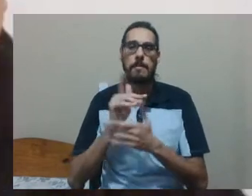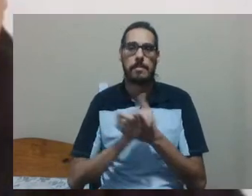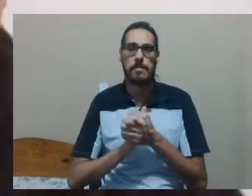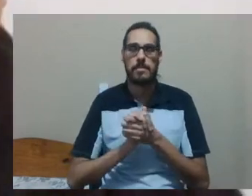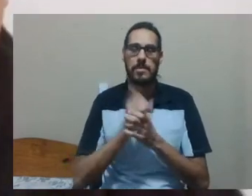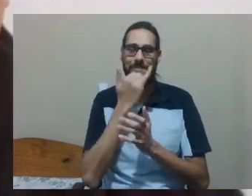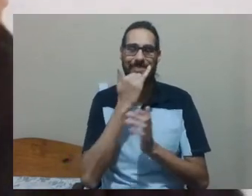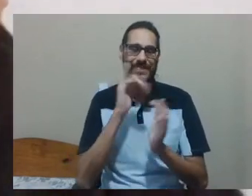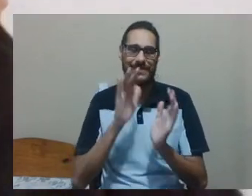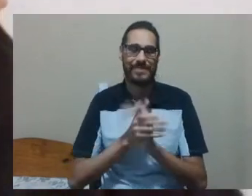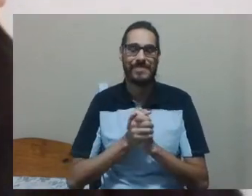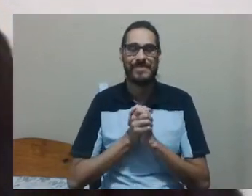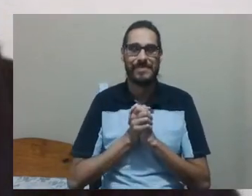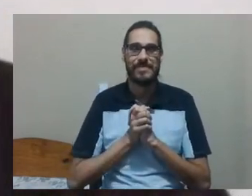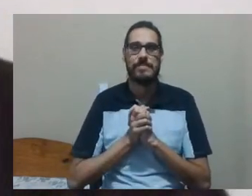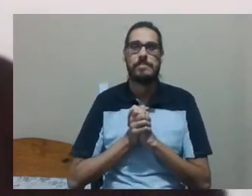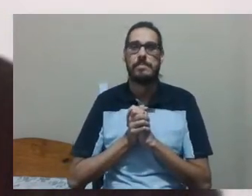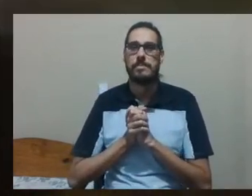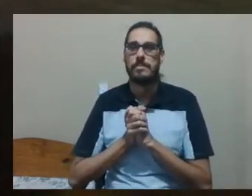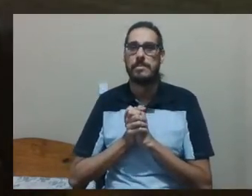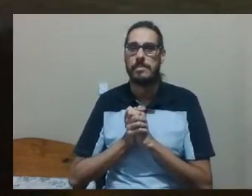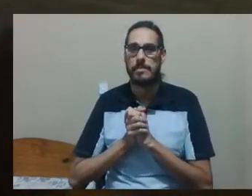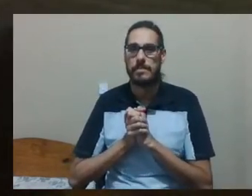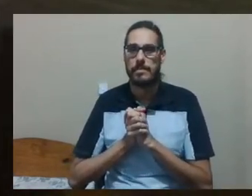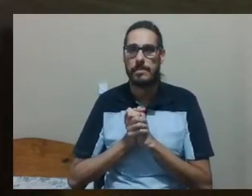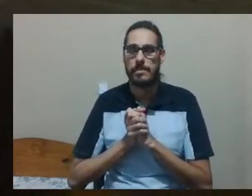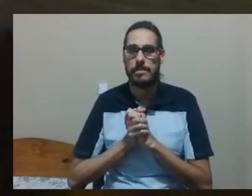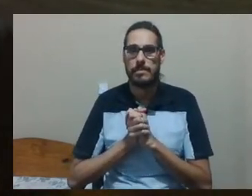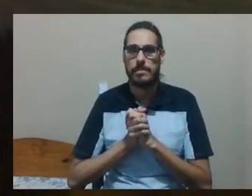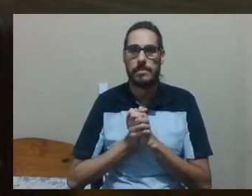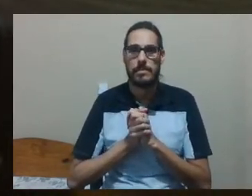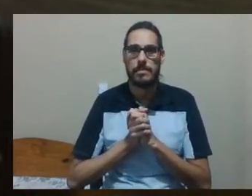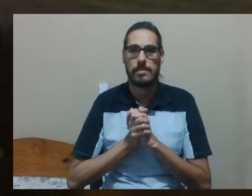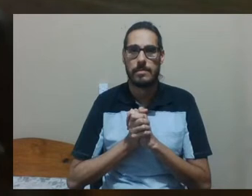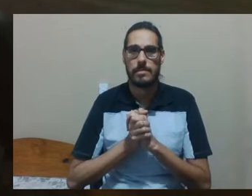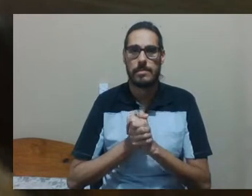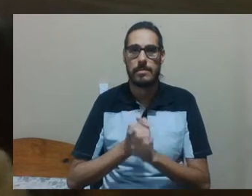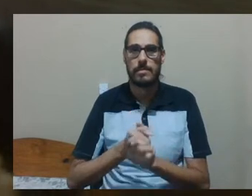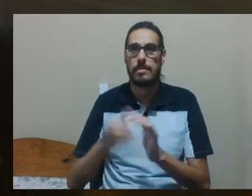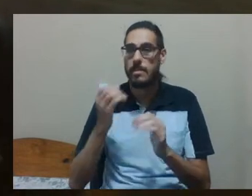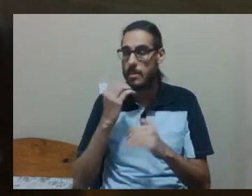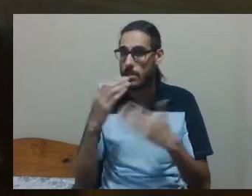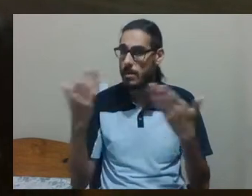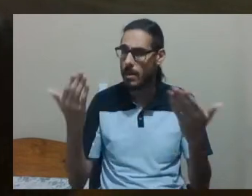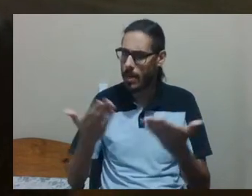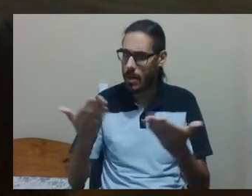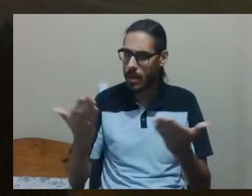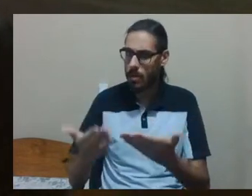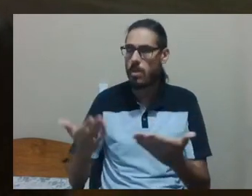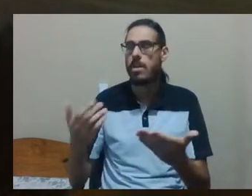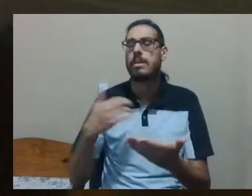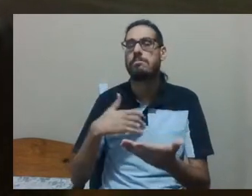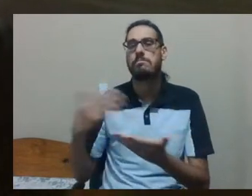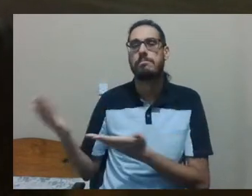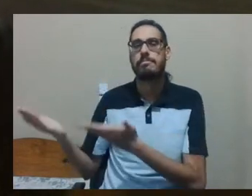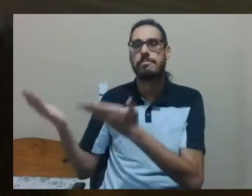Desculpa. Terminei. Tudo bem, muito obrigada. Agora, eu queria passar a palavra